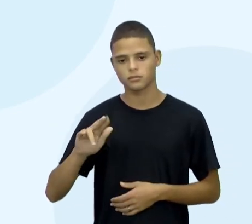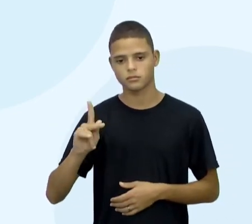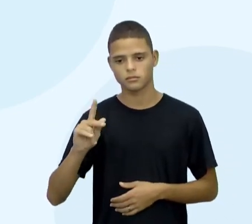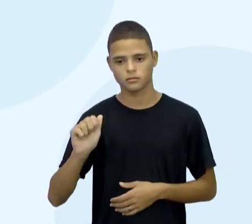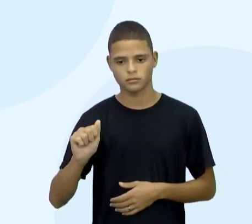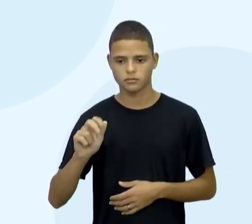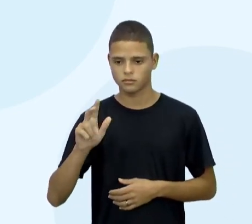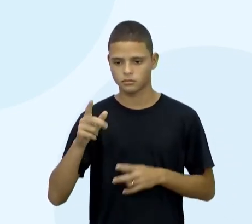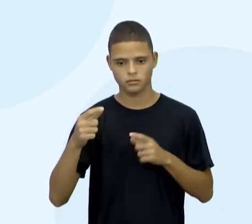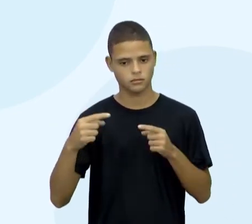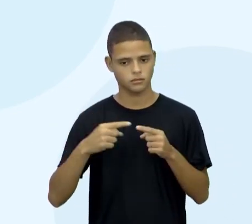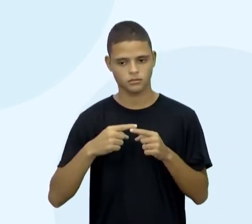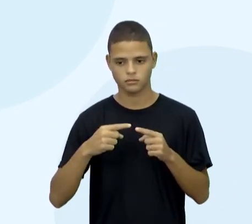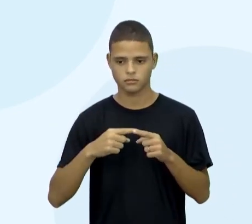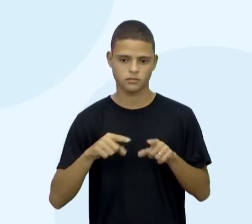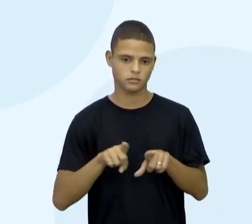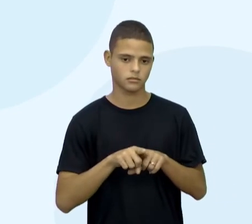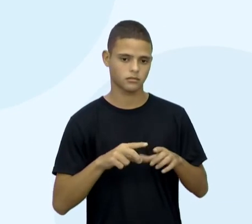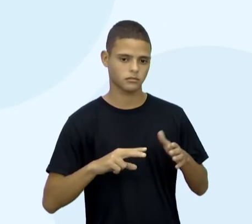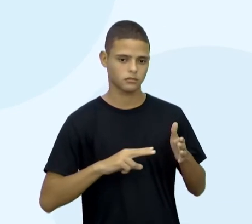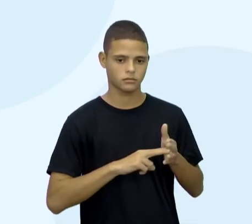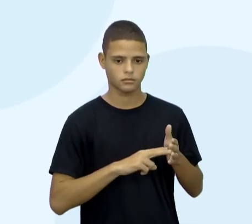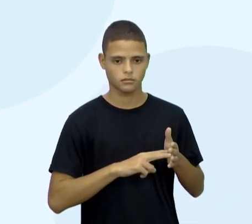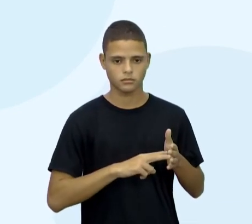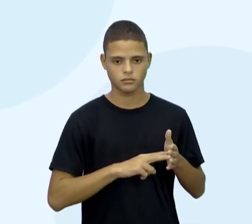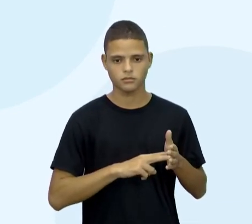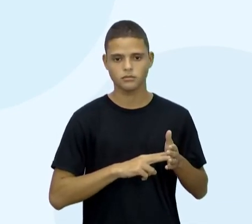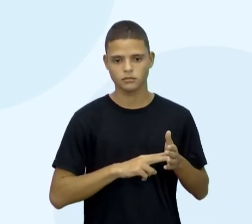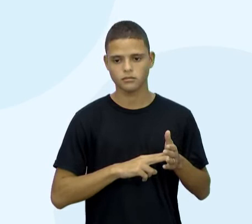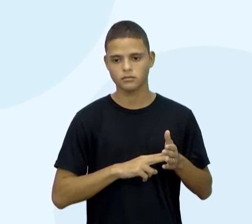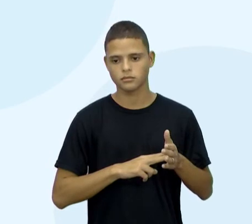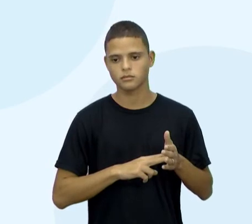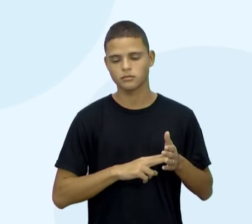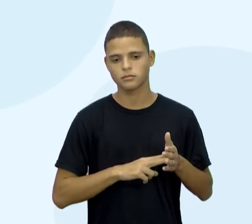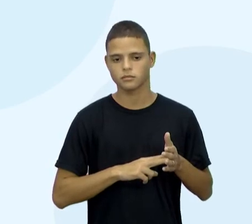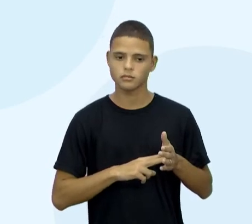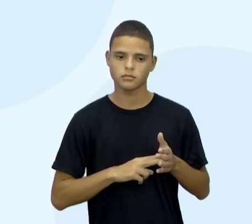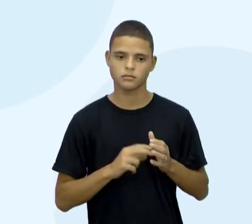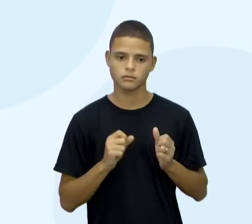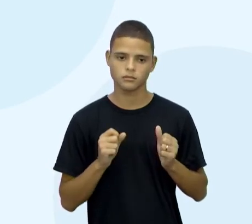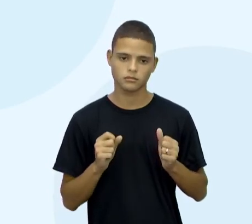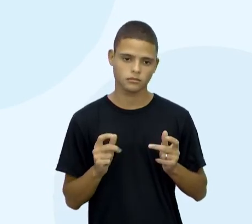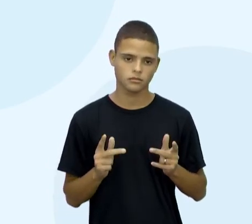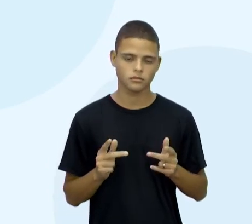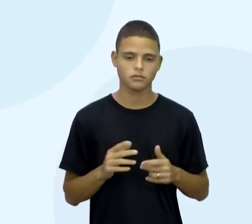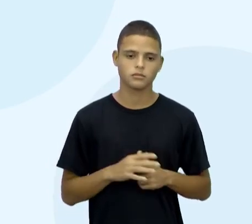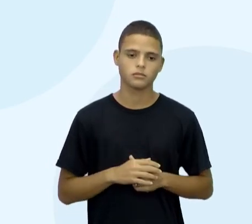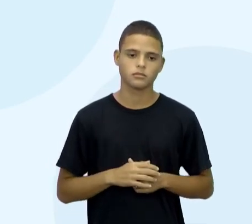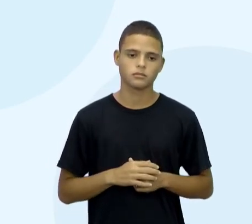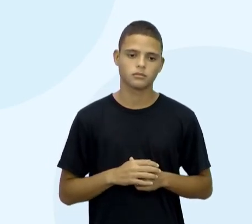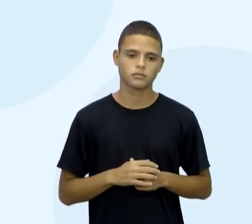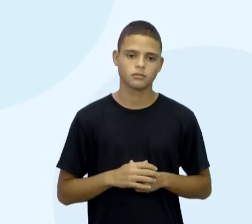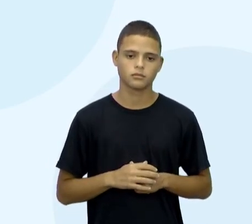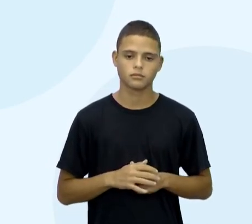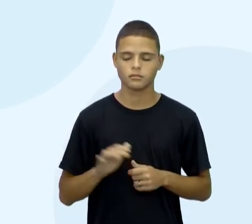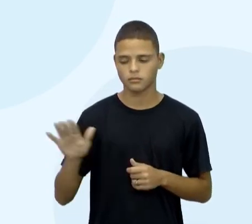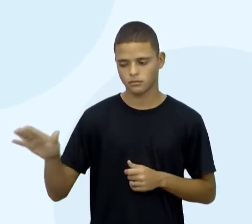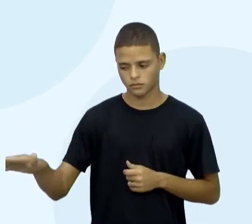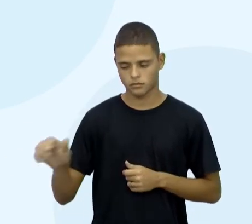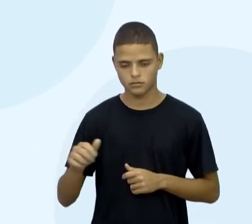tomada, tá certo? Eu vou explicar a tomada. Aqui tem um circuito, eu não me preparei com a produtora, mas eu deixei aqui. Vou pegar um